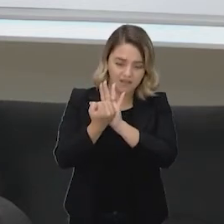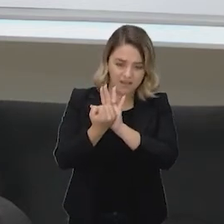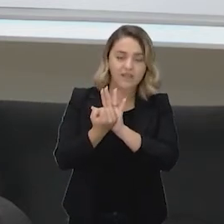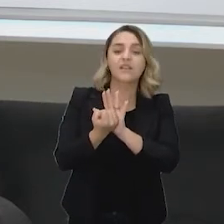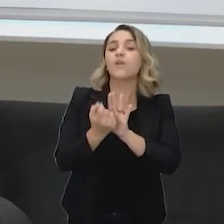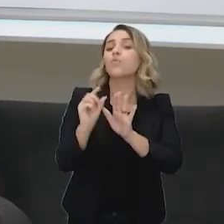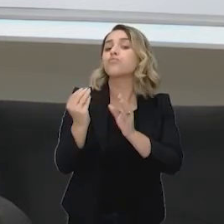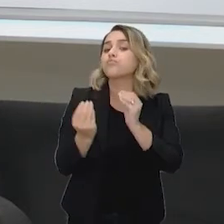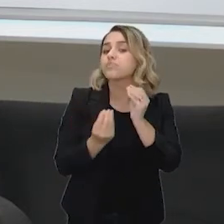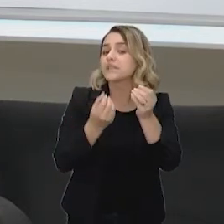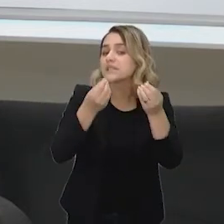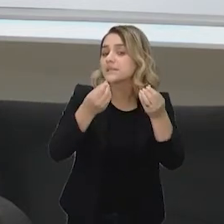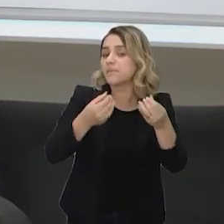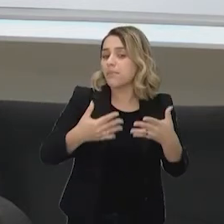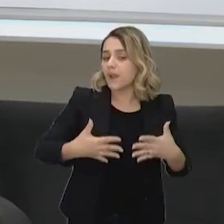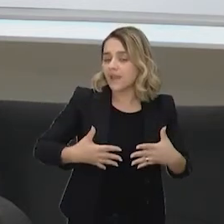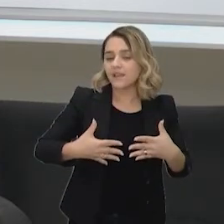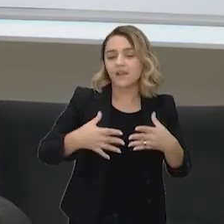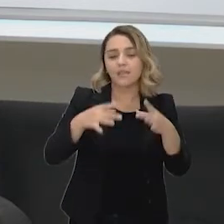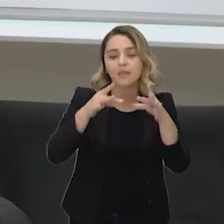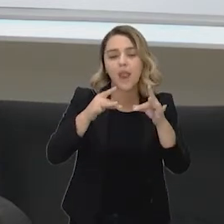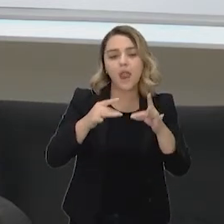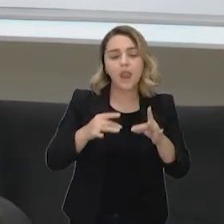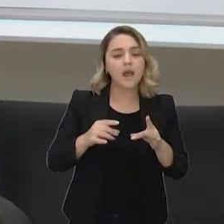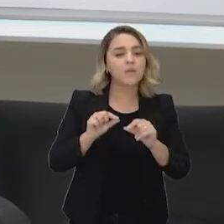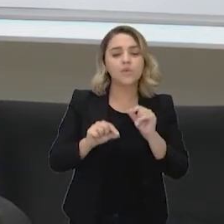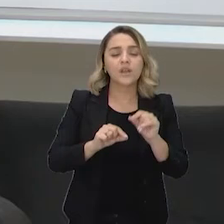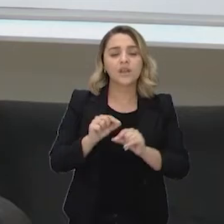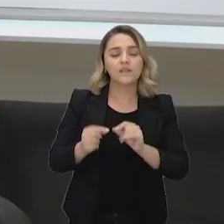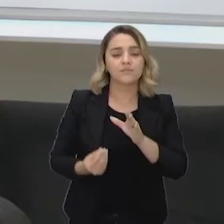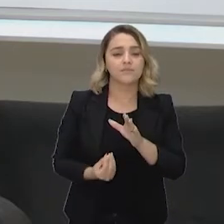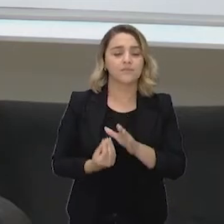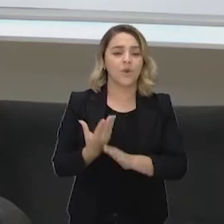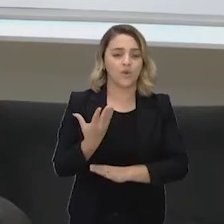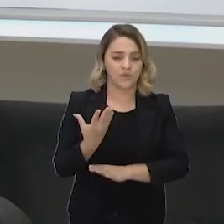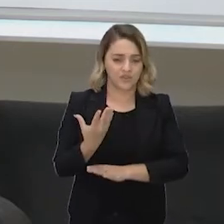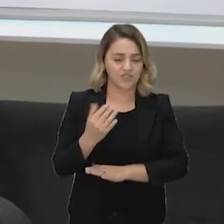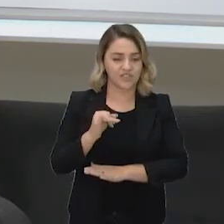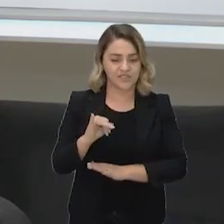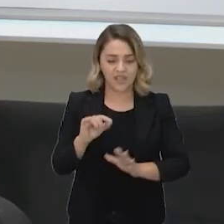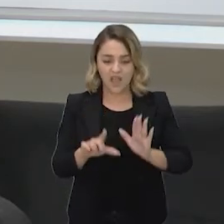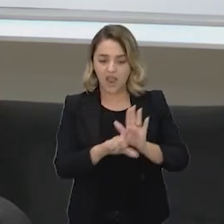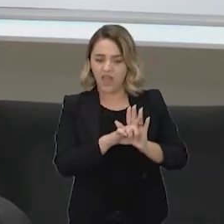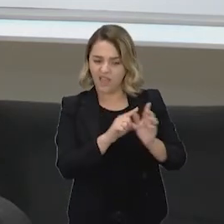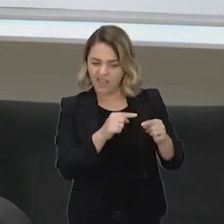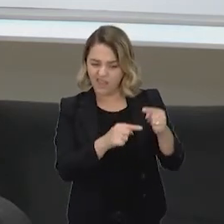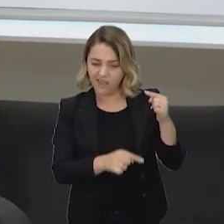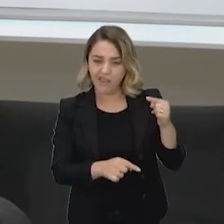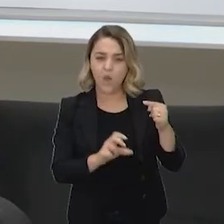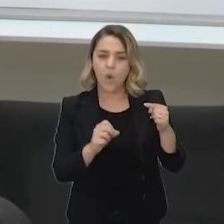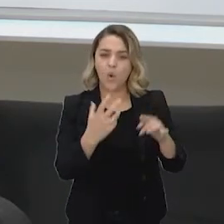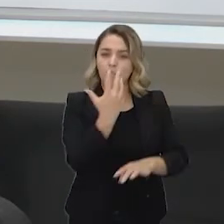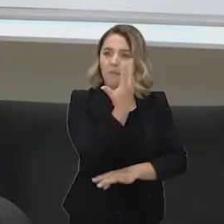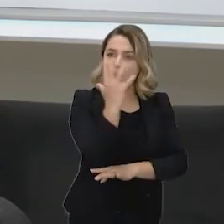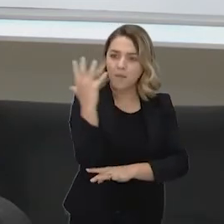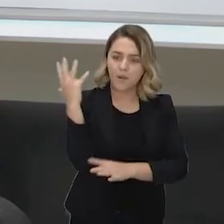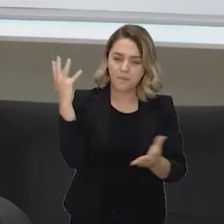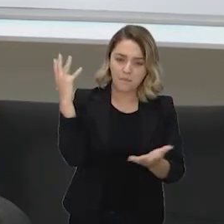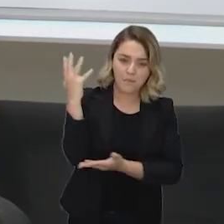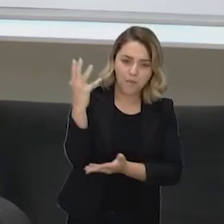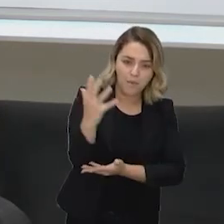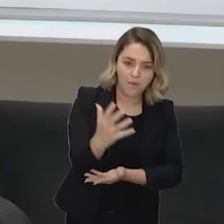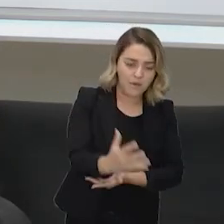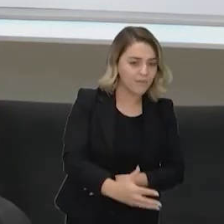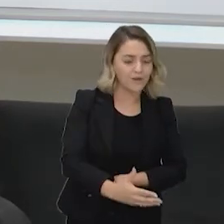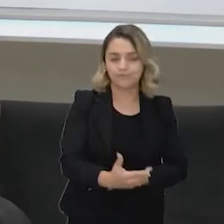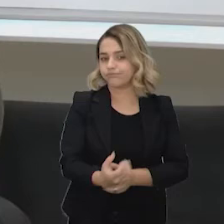origem desse carvão, né? Então, por exemplo, um carvão de origem ilegal ou de origem de desmatamento não vai ter esse selo. É até uma forma